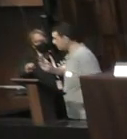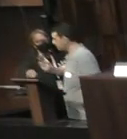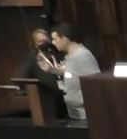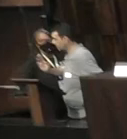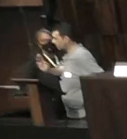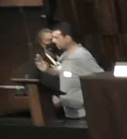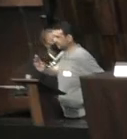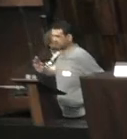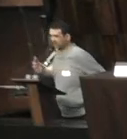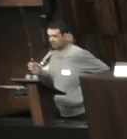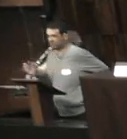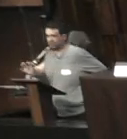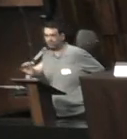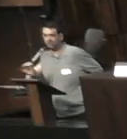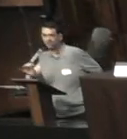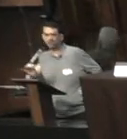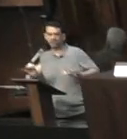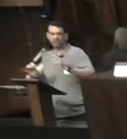Bom dia,